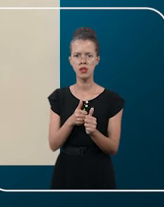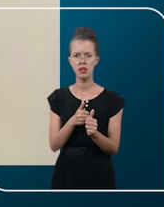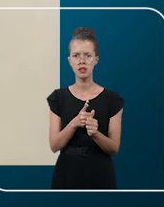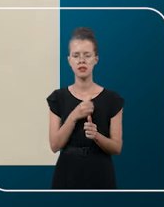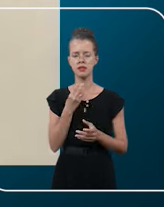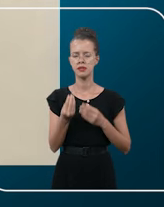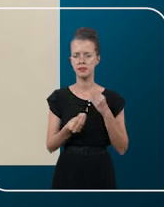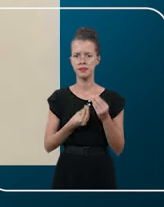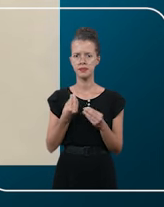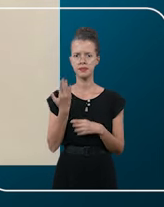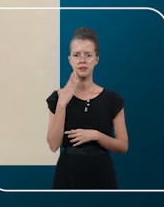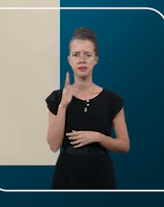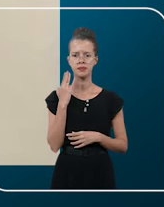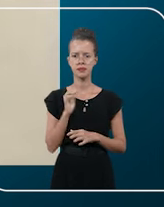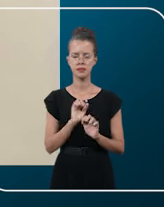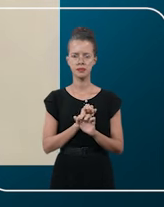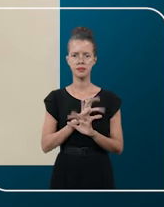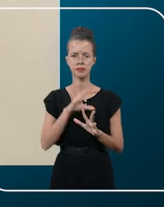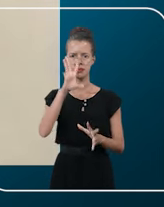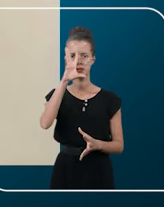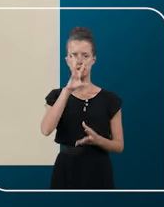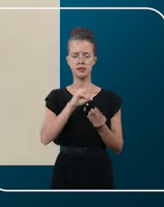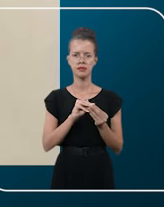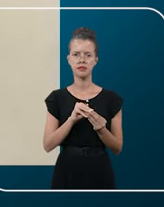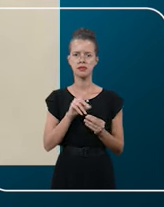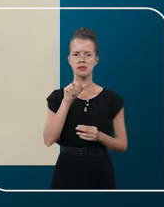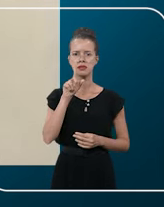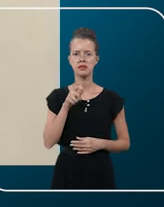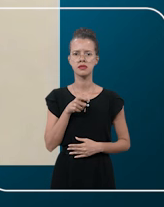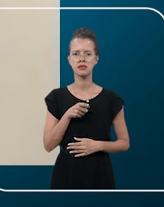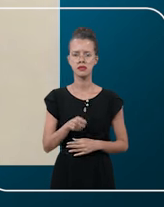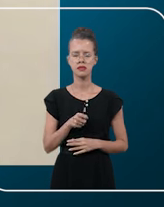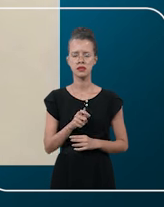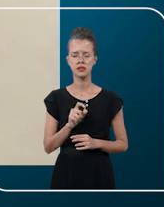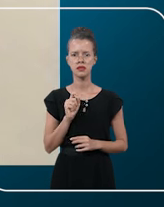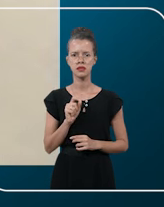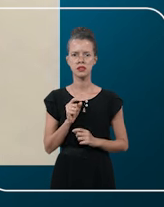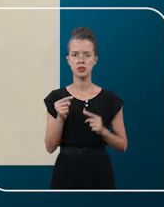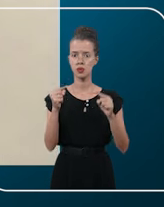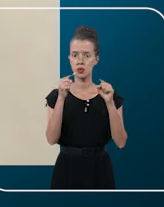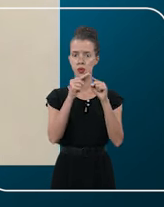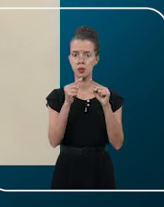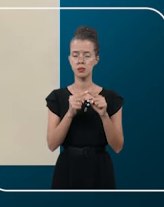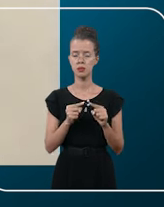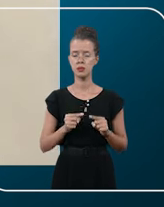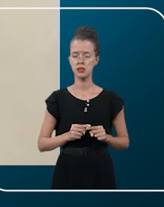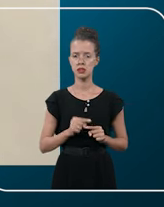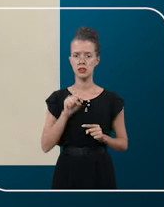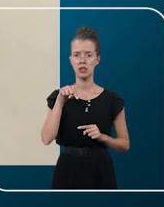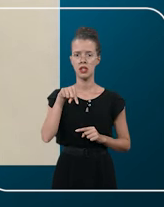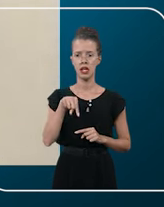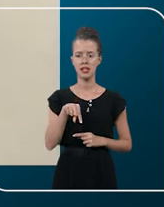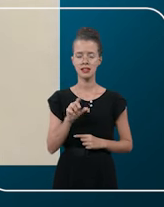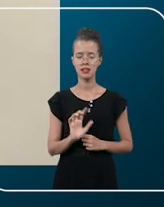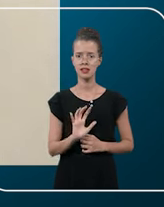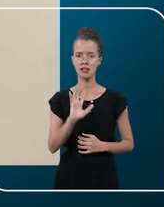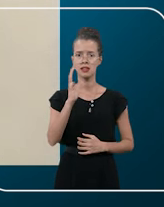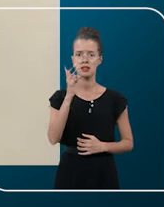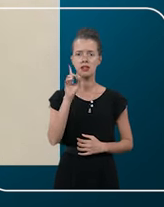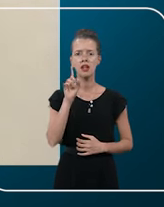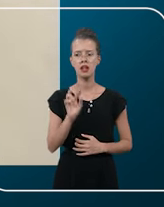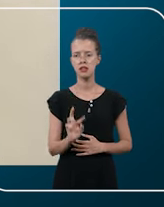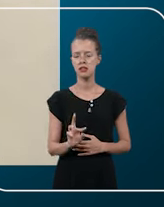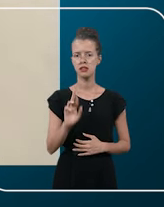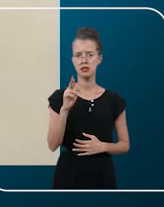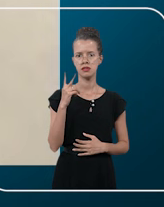tem sido fixado é no sentido de que, neste caso, a responsabilidade é do hospital,